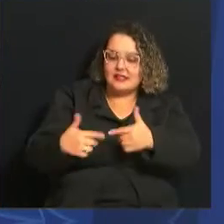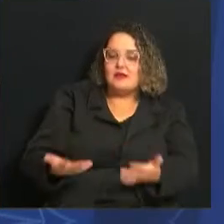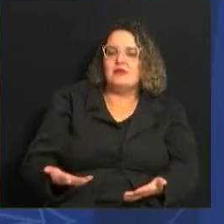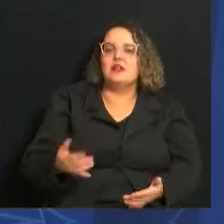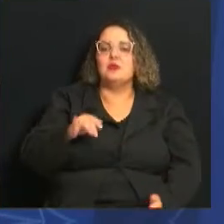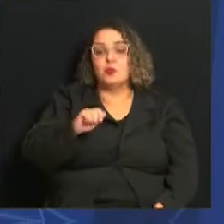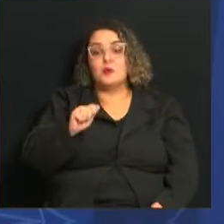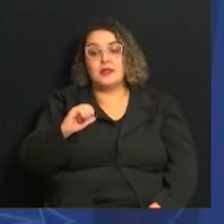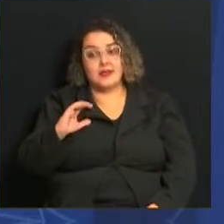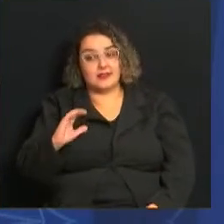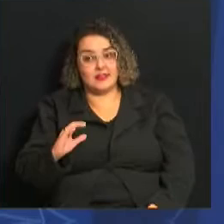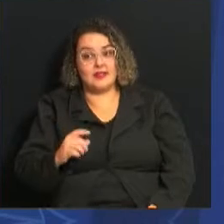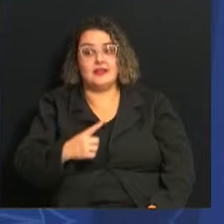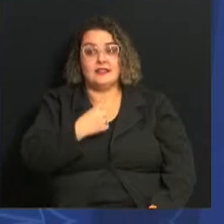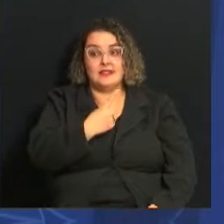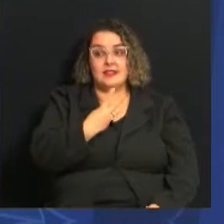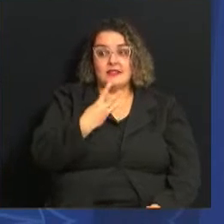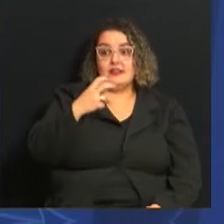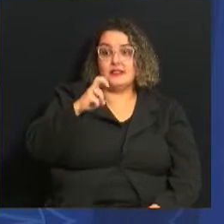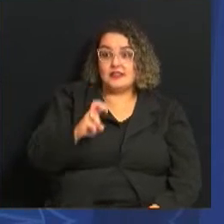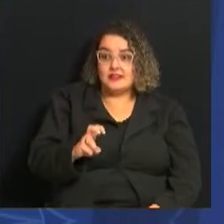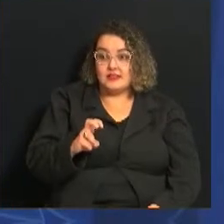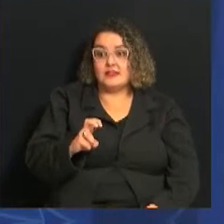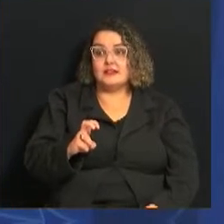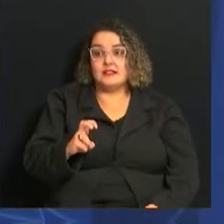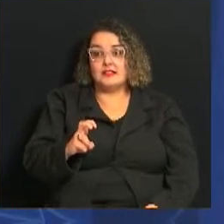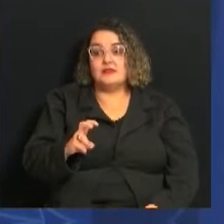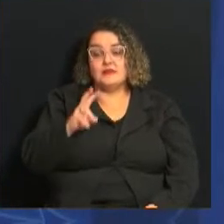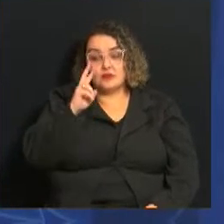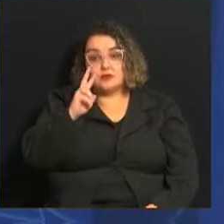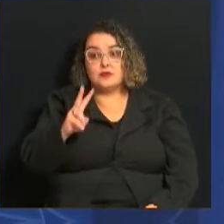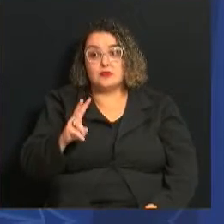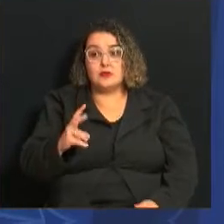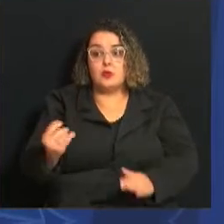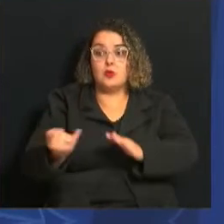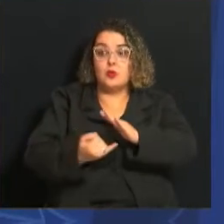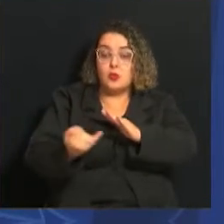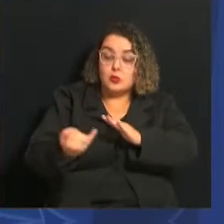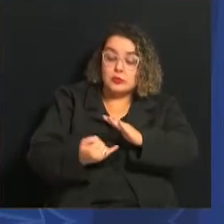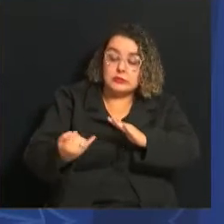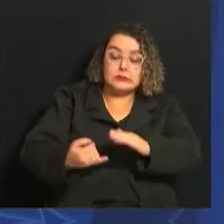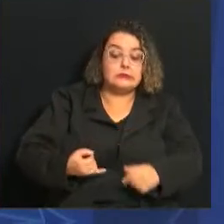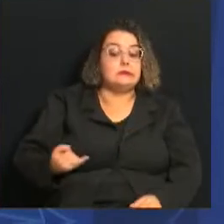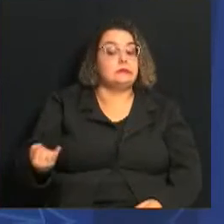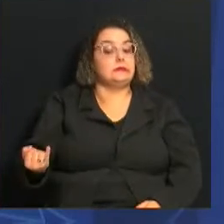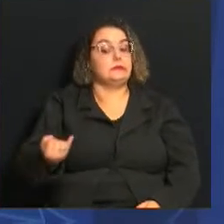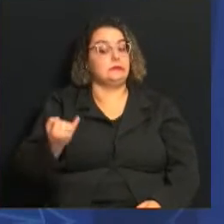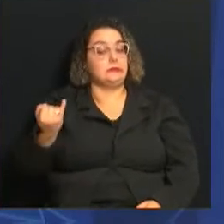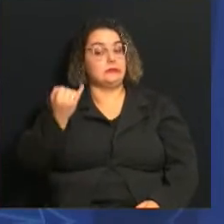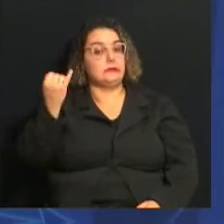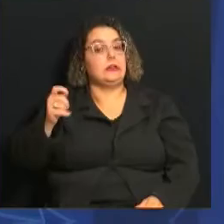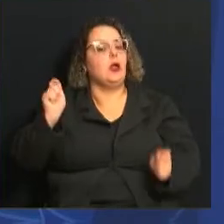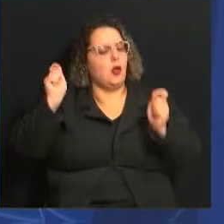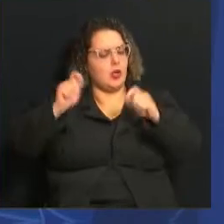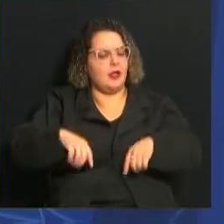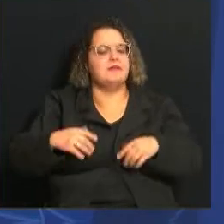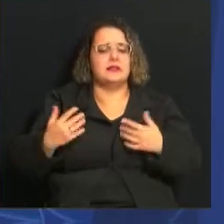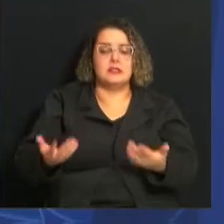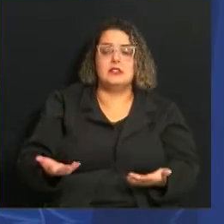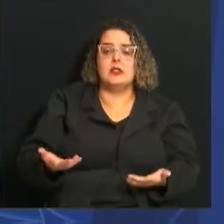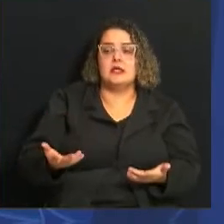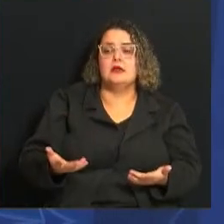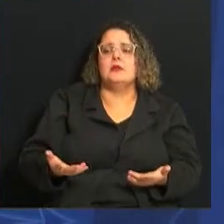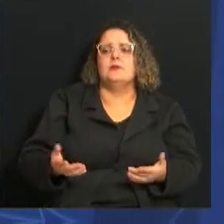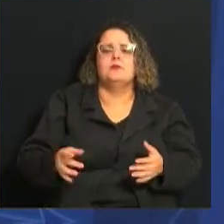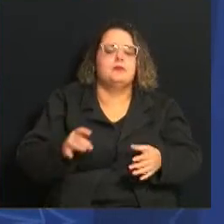IAC, 135 anos, vocês viram aí, uma instituição extremamente eficiente, né, com